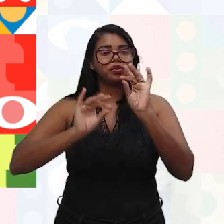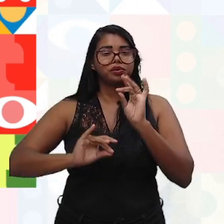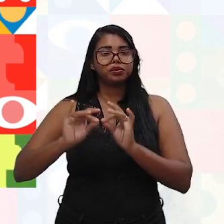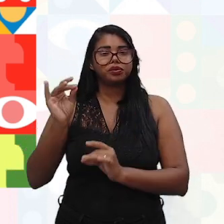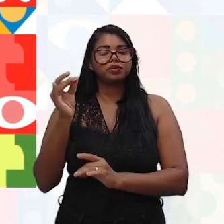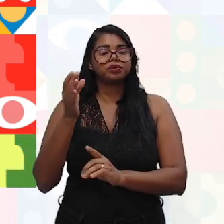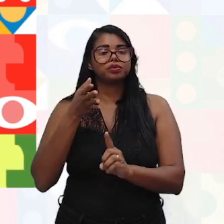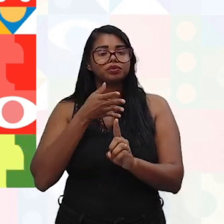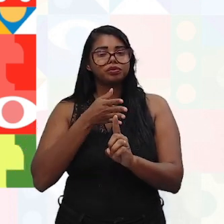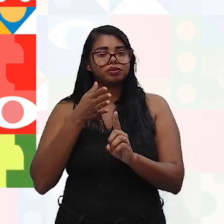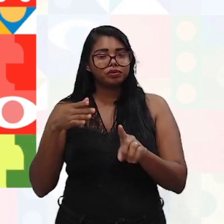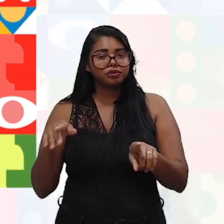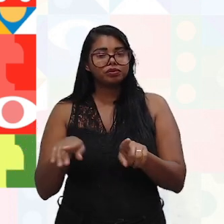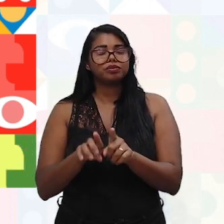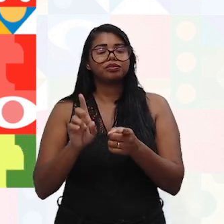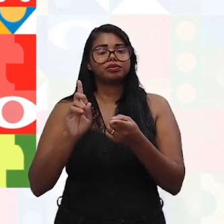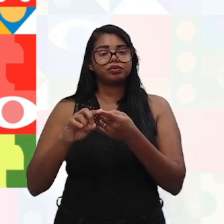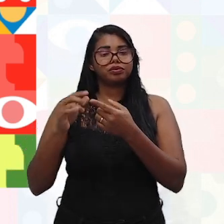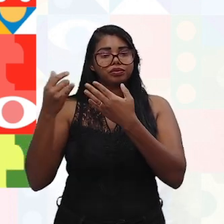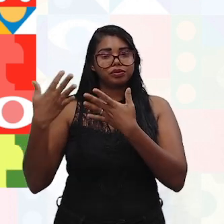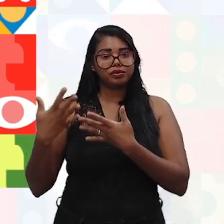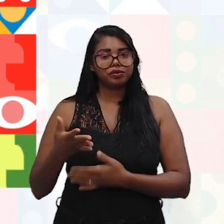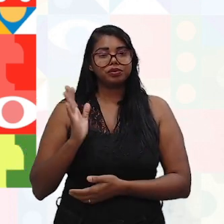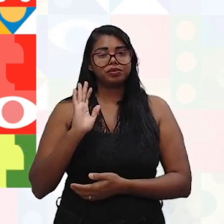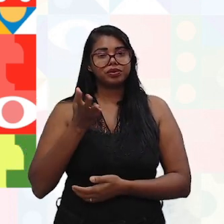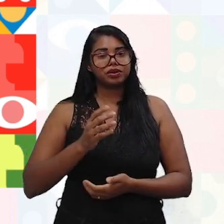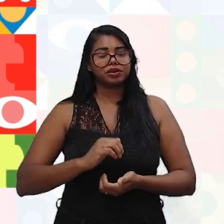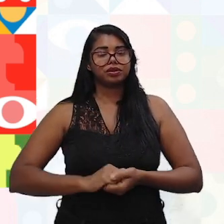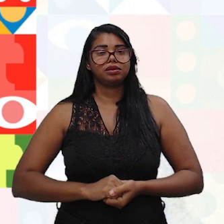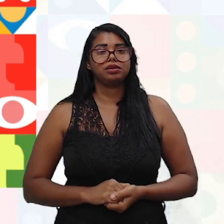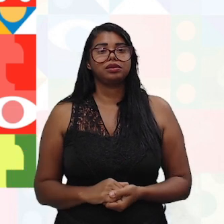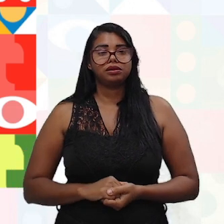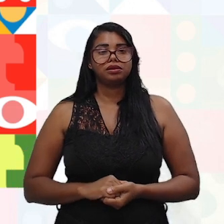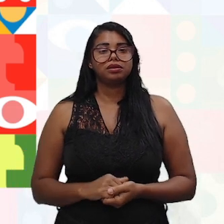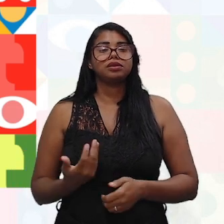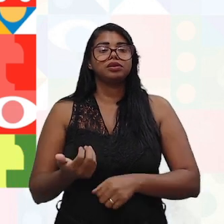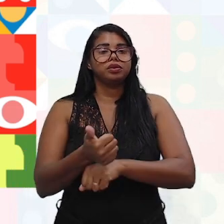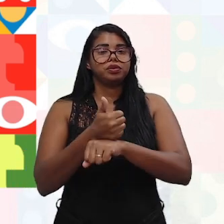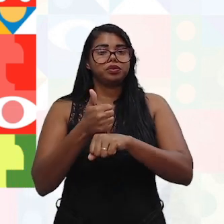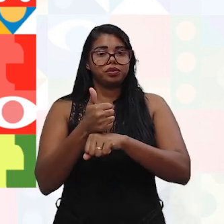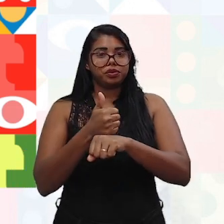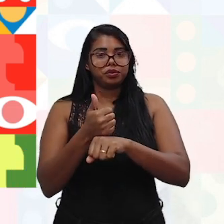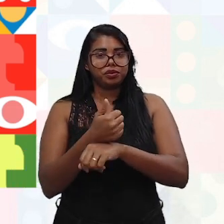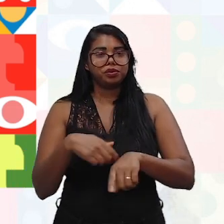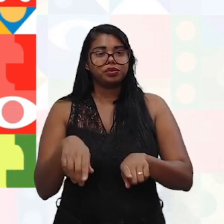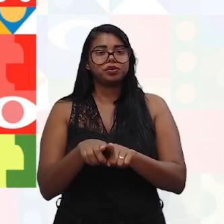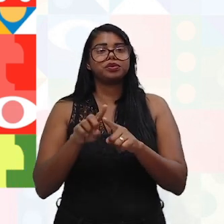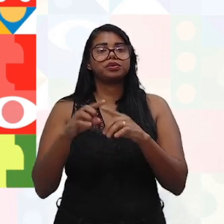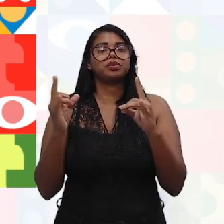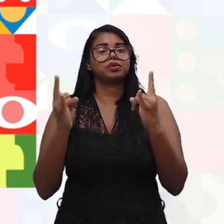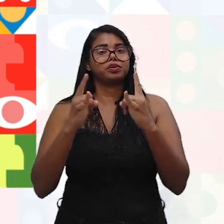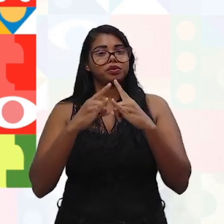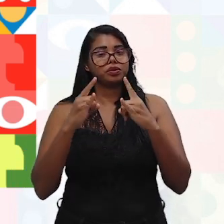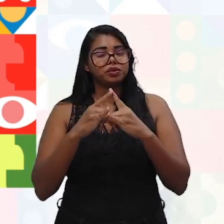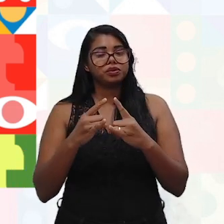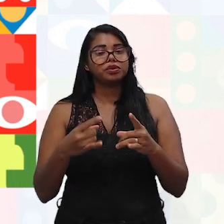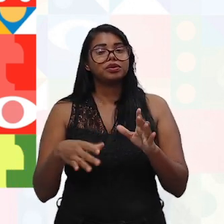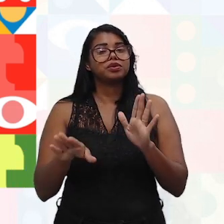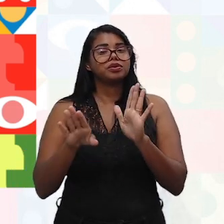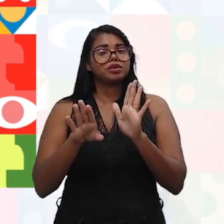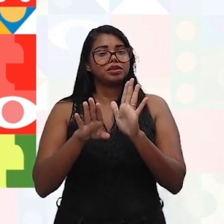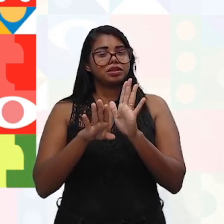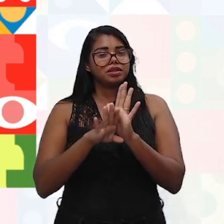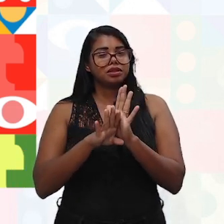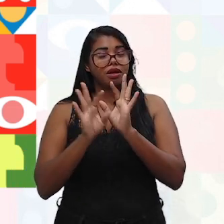direcionamentos específicos, como eu falei anteriormente. Então, seja numa determinada profissão ou numa instituição, você vai chegar lá, você vai